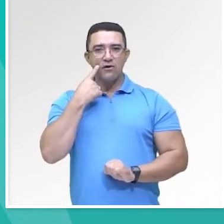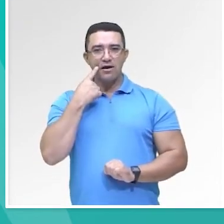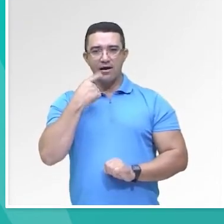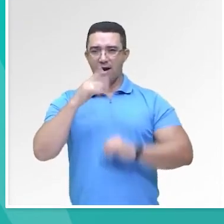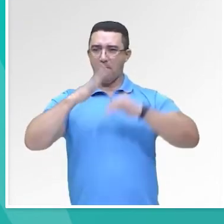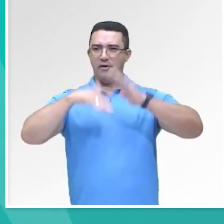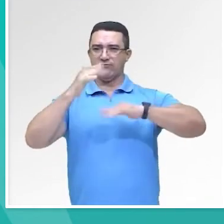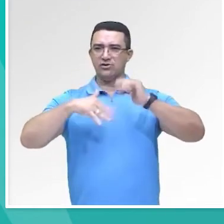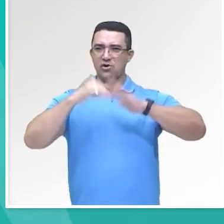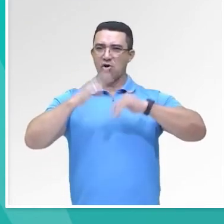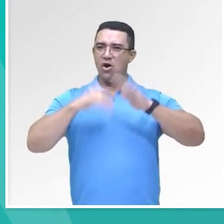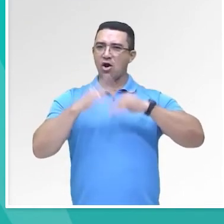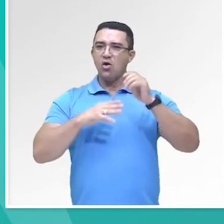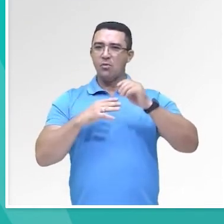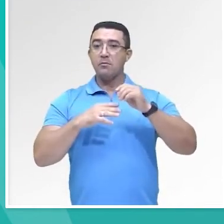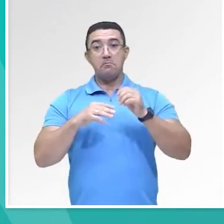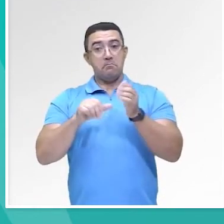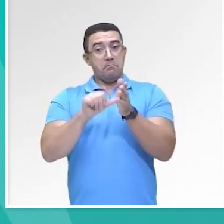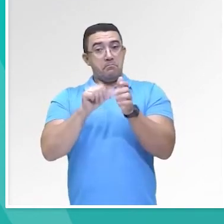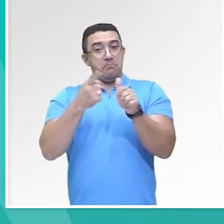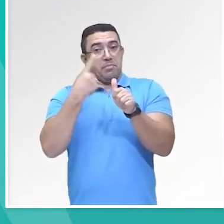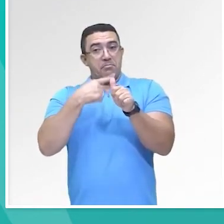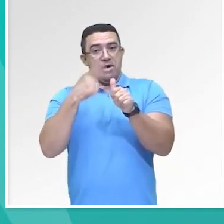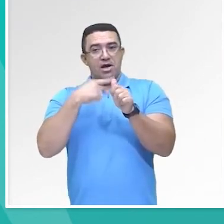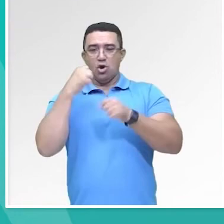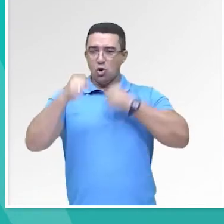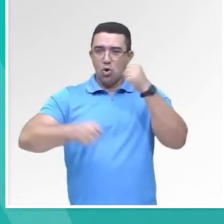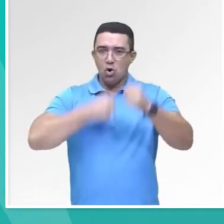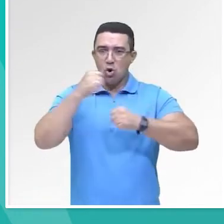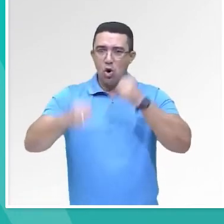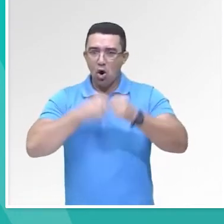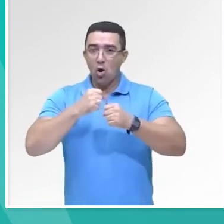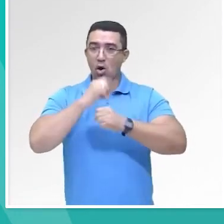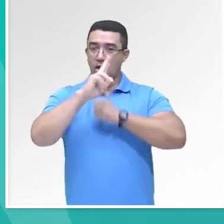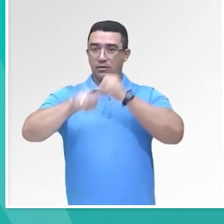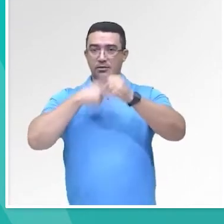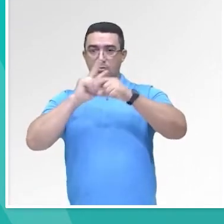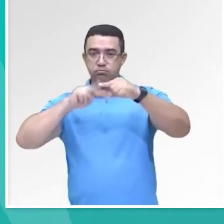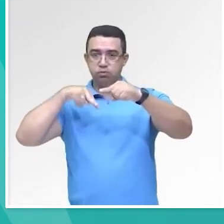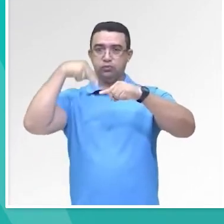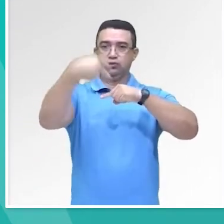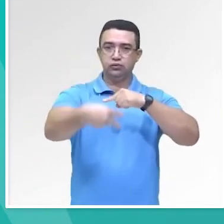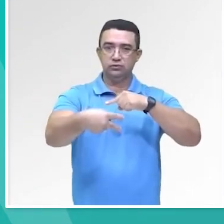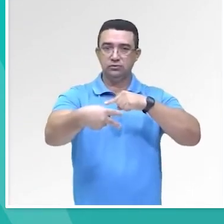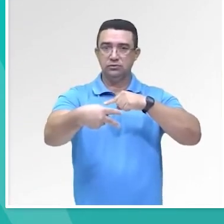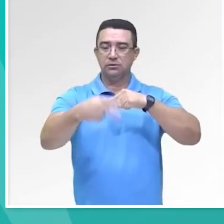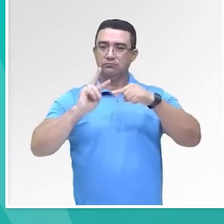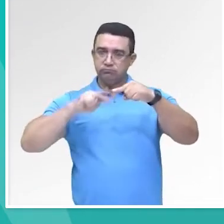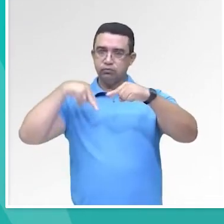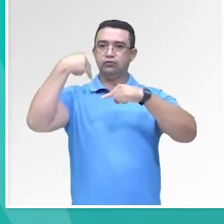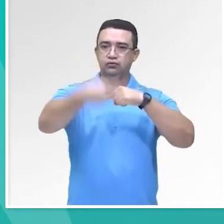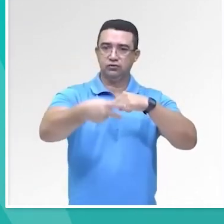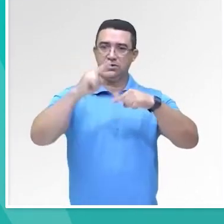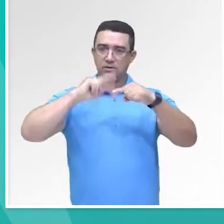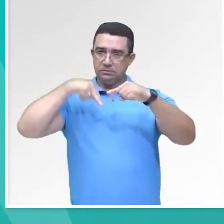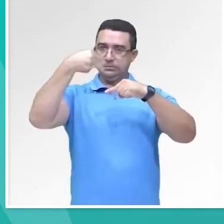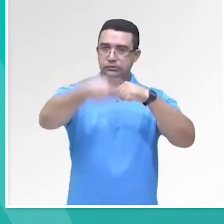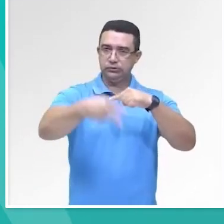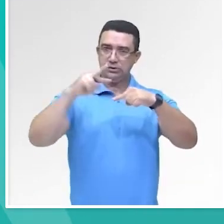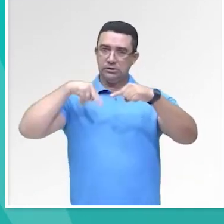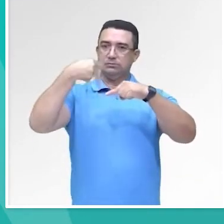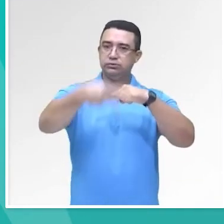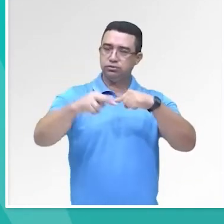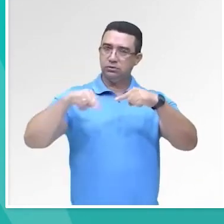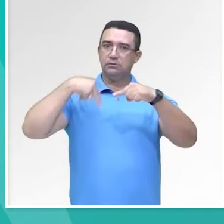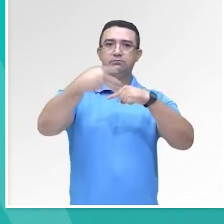Os atletas, eles primeiro saem, né, um percurso, e eles têm que transpor, eles têm que saltar todas essas